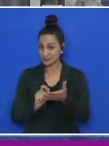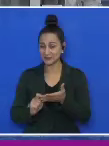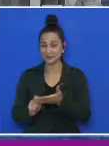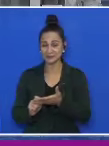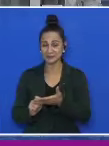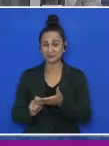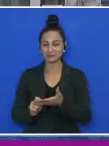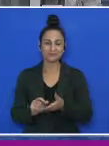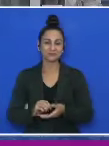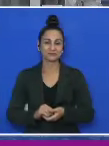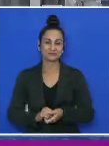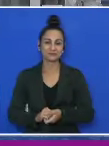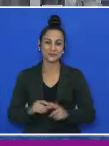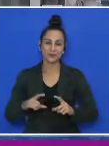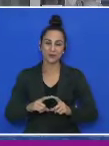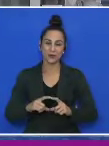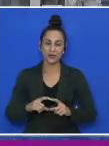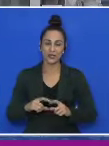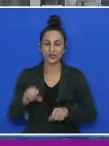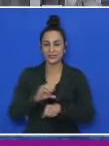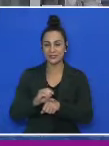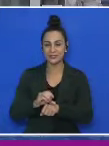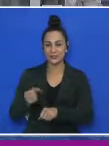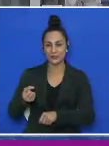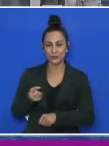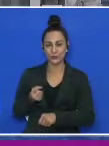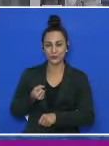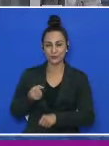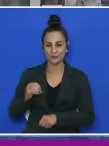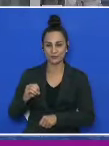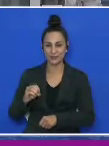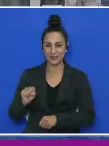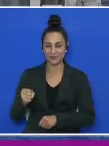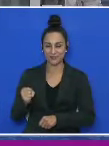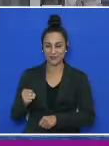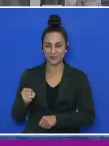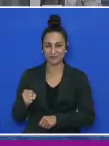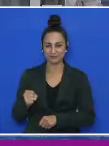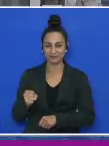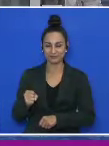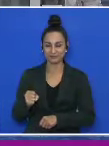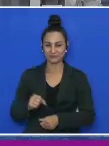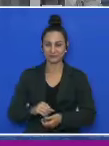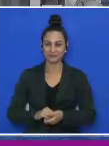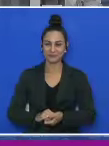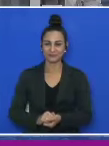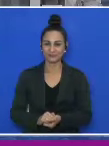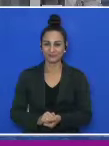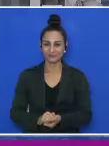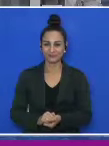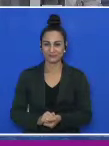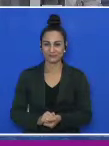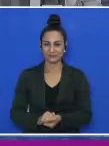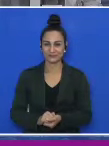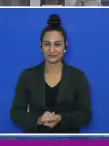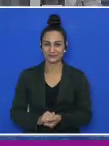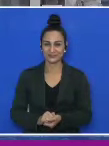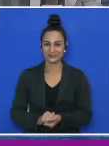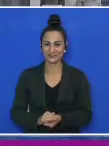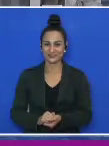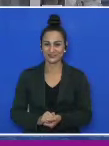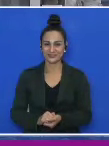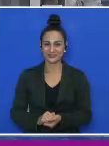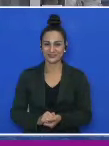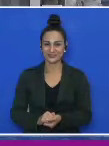marcando? Bola cinza, número 08. Cinza, 08.